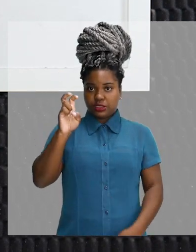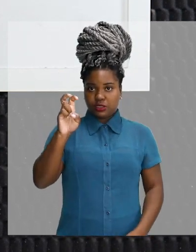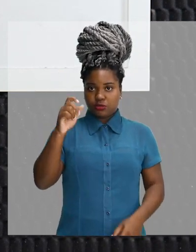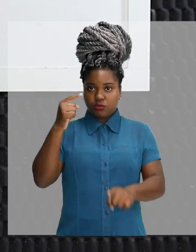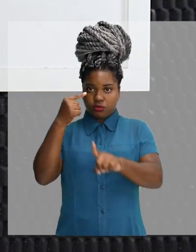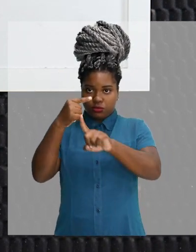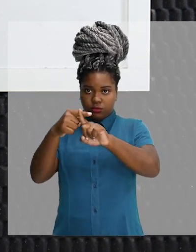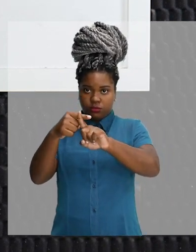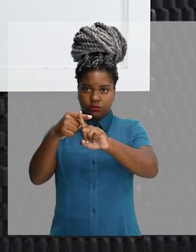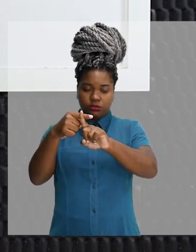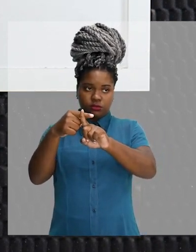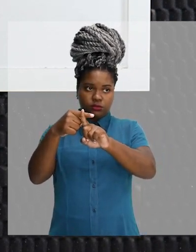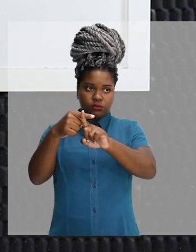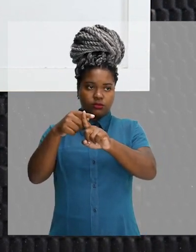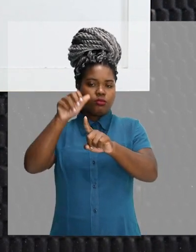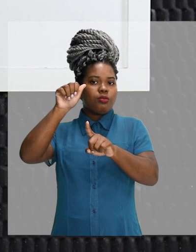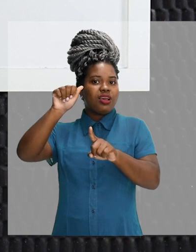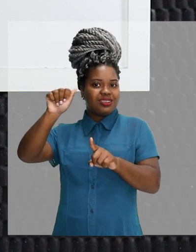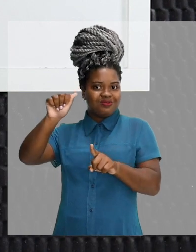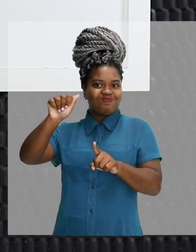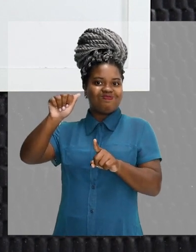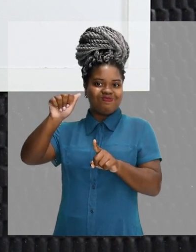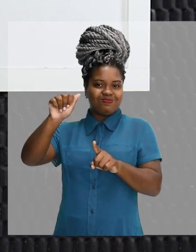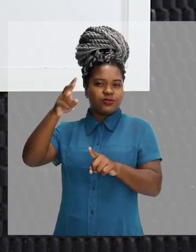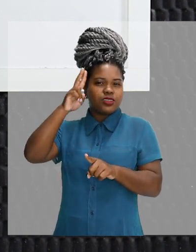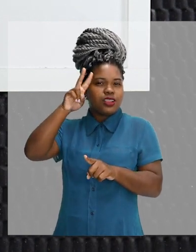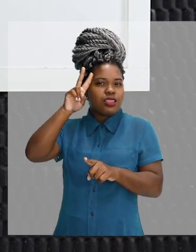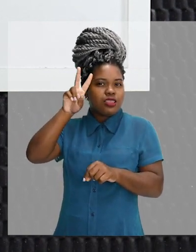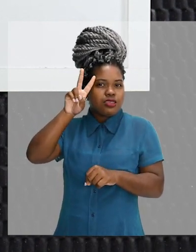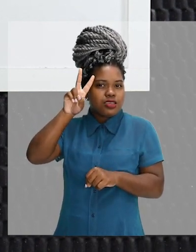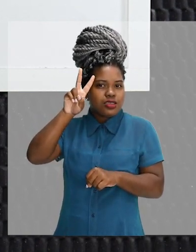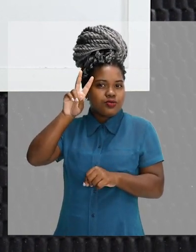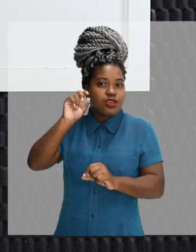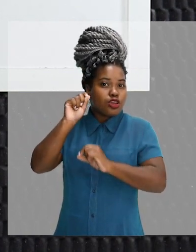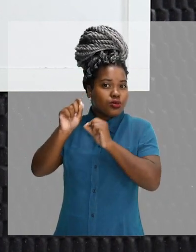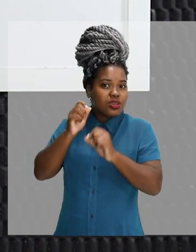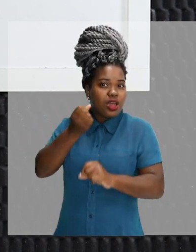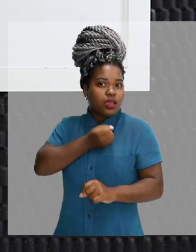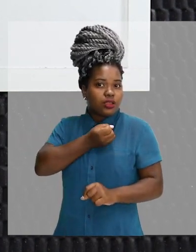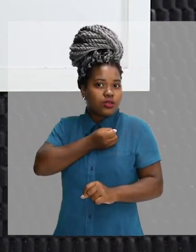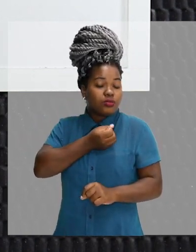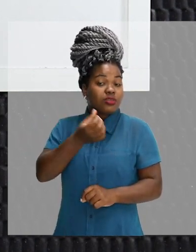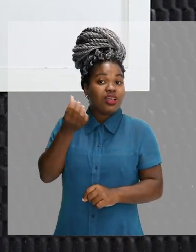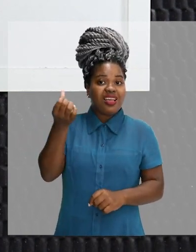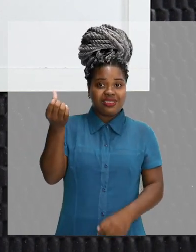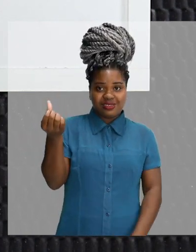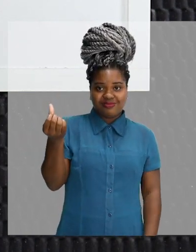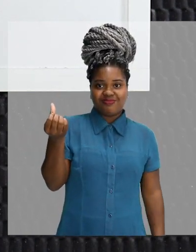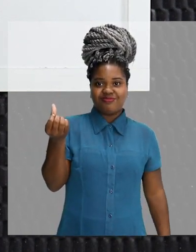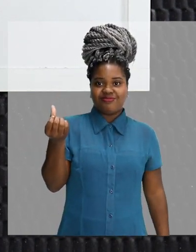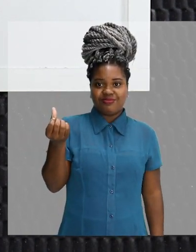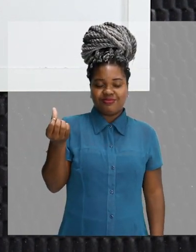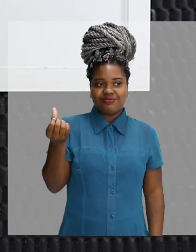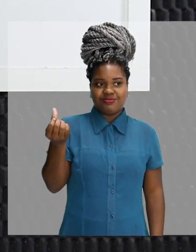Mais a aceleração eu encontrei. A aceleração eu encontrei igual a 6.